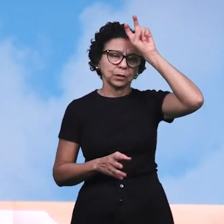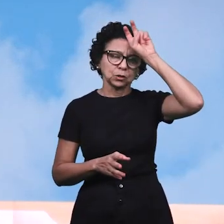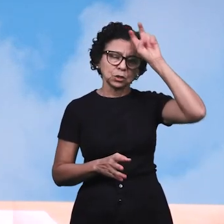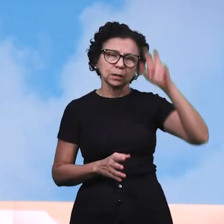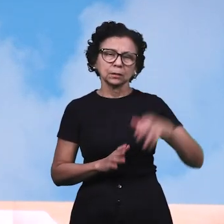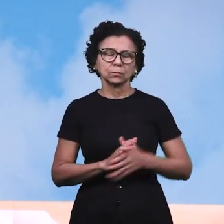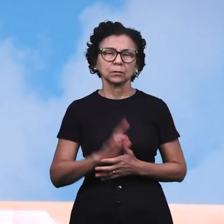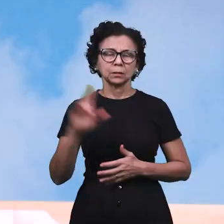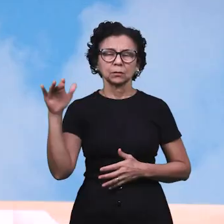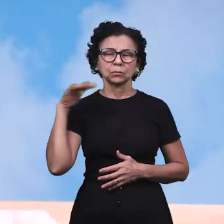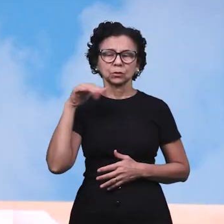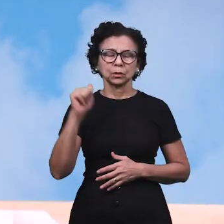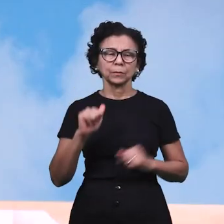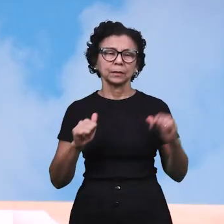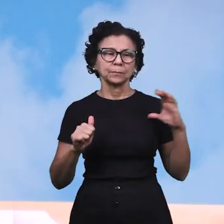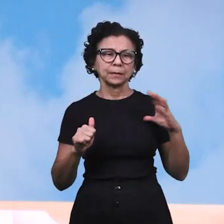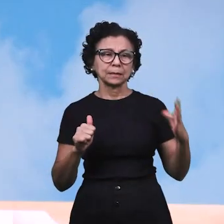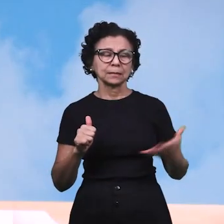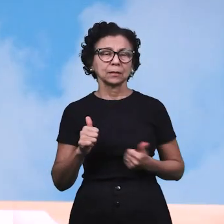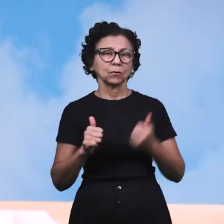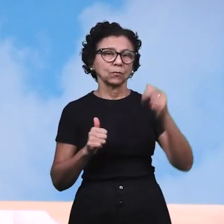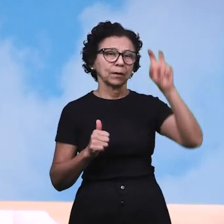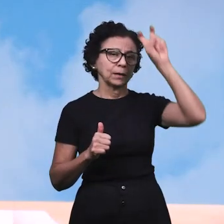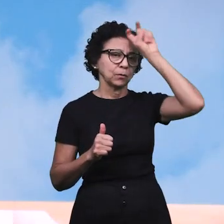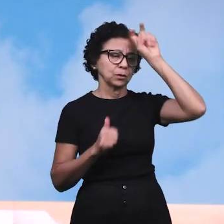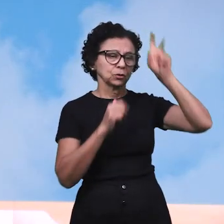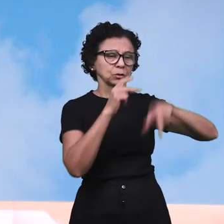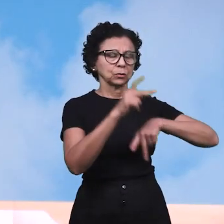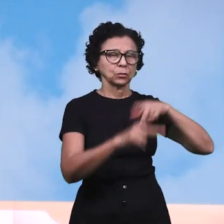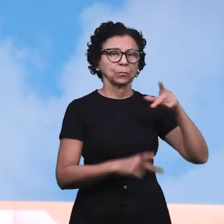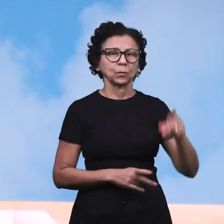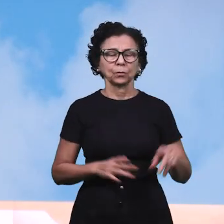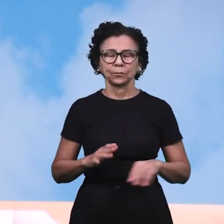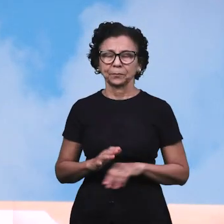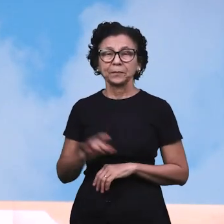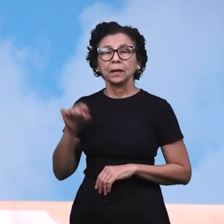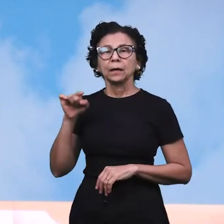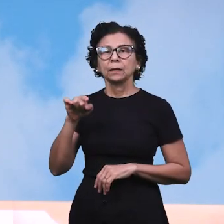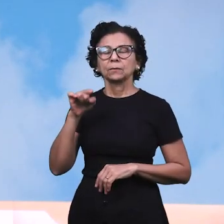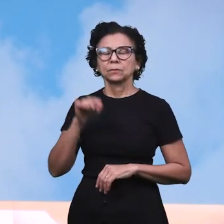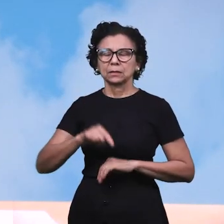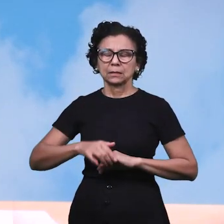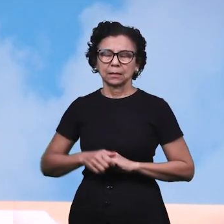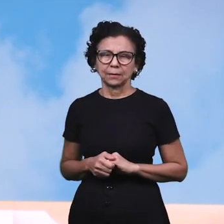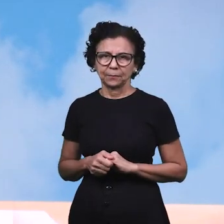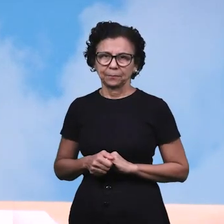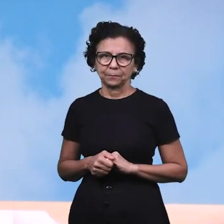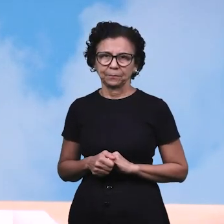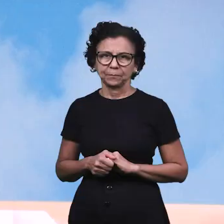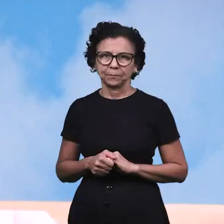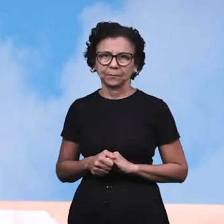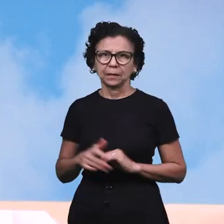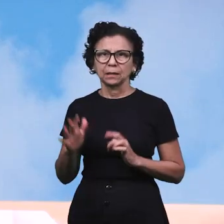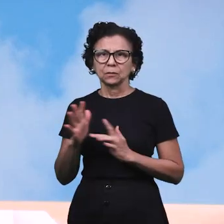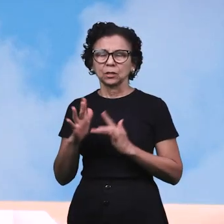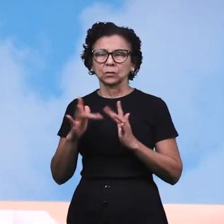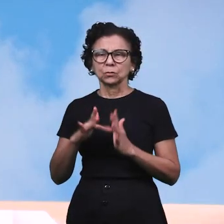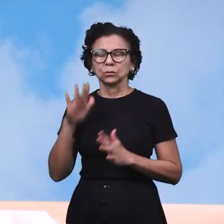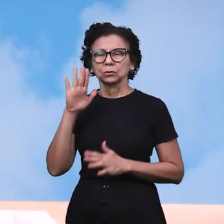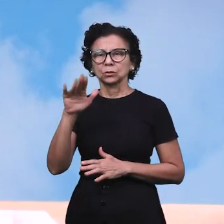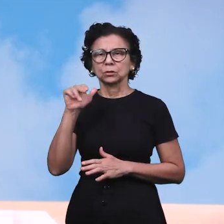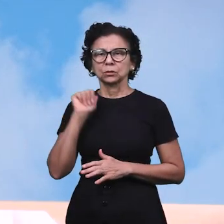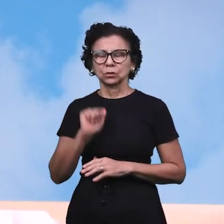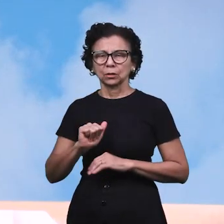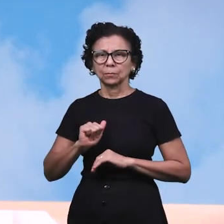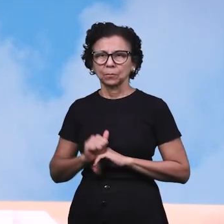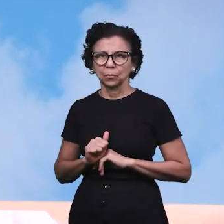bênção na igreja, para fazer parte da igreja corpo de Cristo, porque tem uma situação hoje, nos nossos dias, gravíssima. Se você não